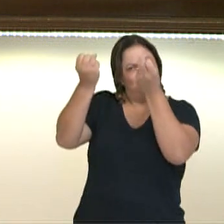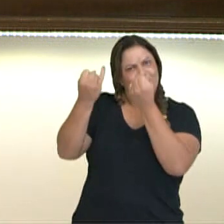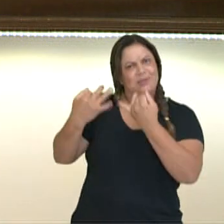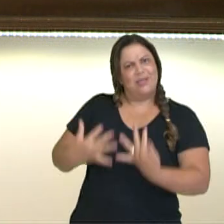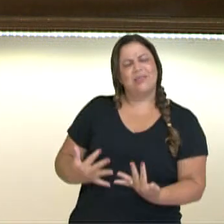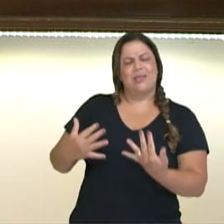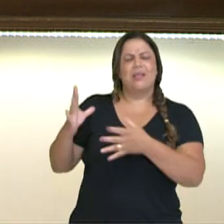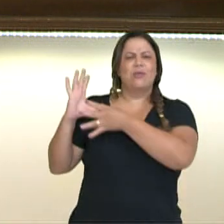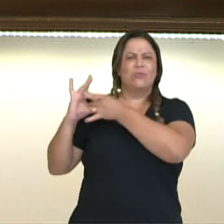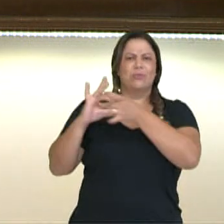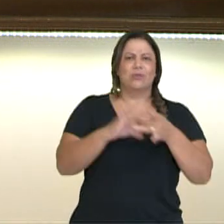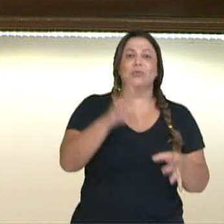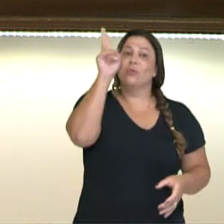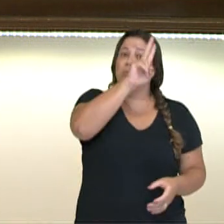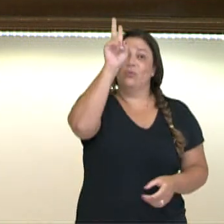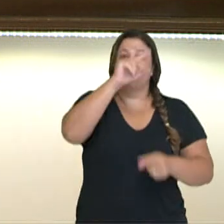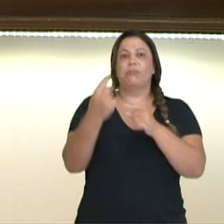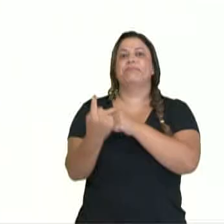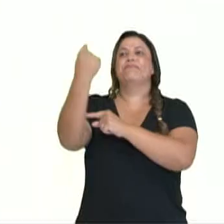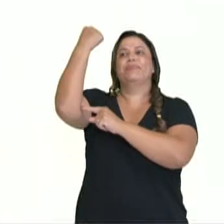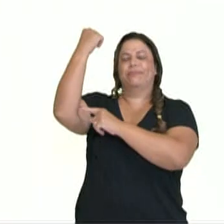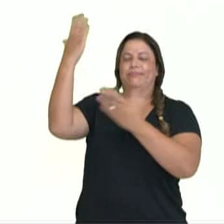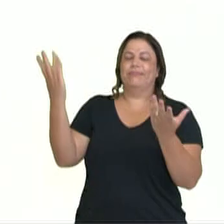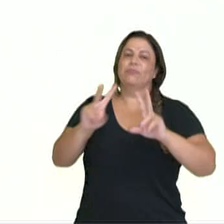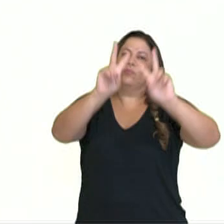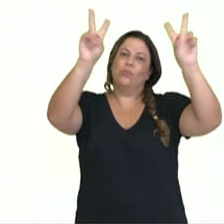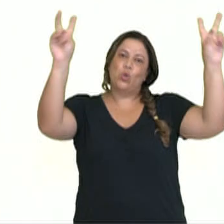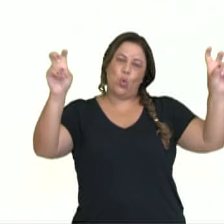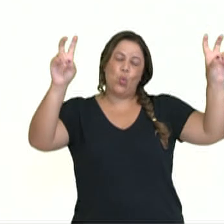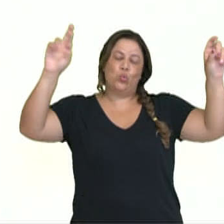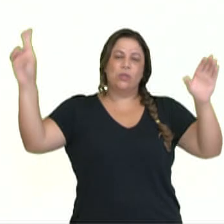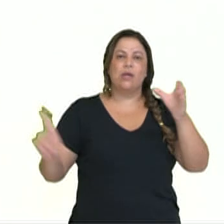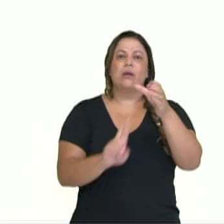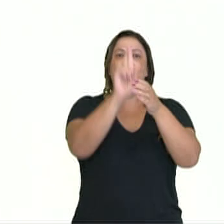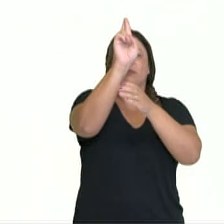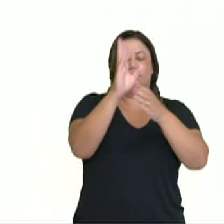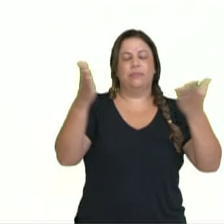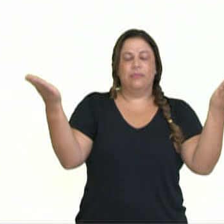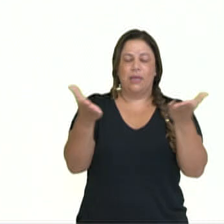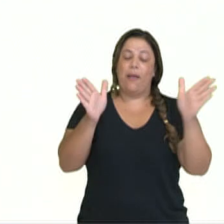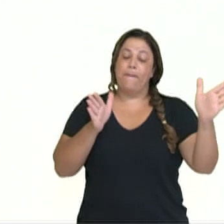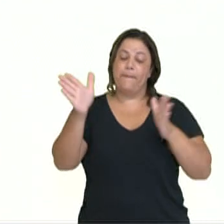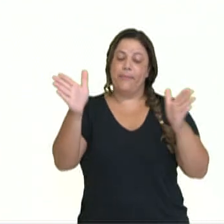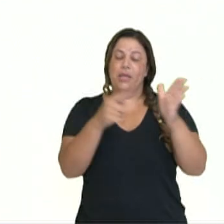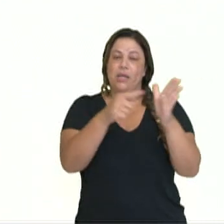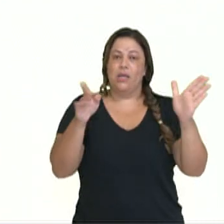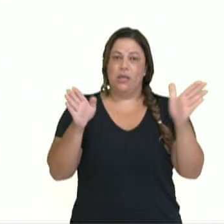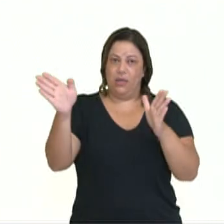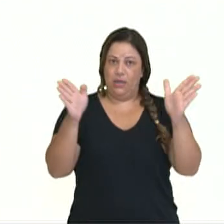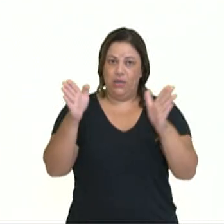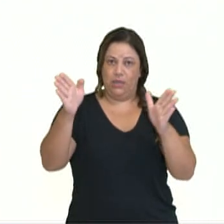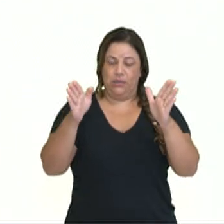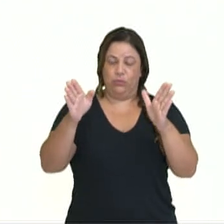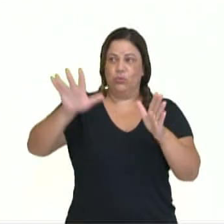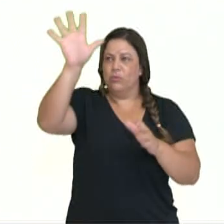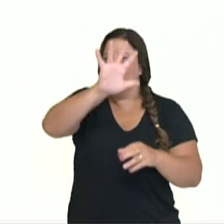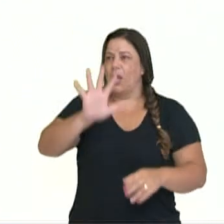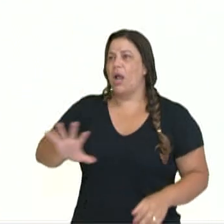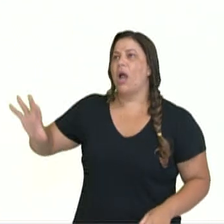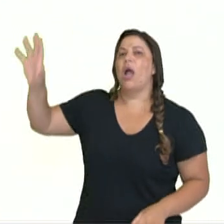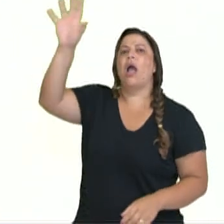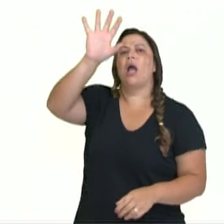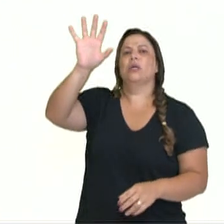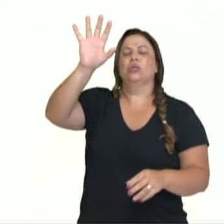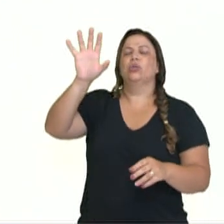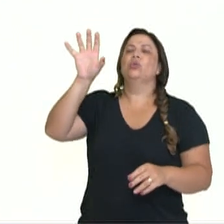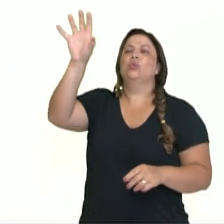época. Vem aqui comigo. O termo Renascimento é aplicado a um período da história da arte, principalmente na região onde conhecemos por